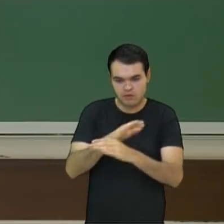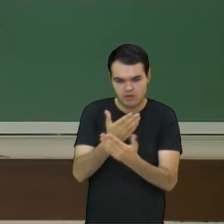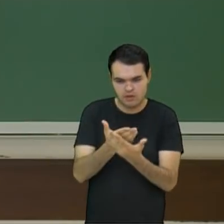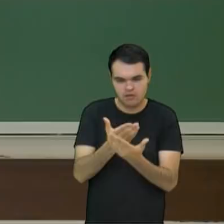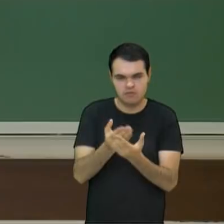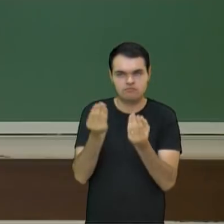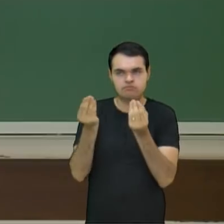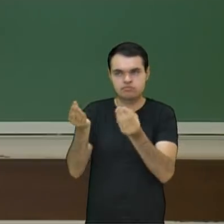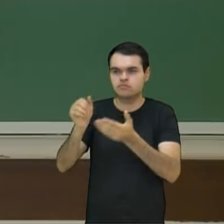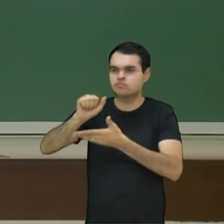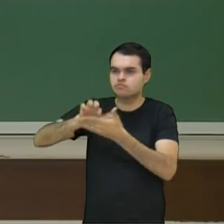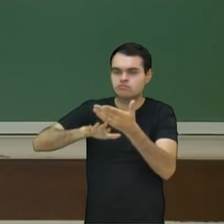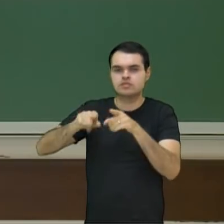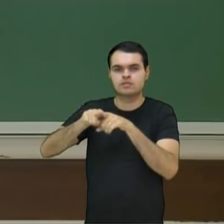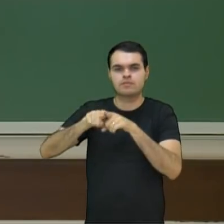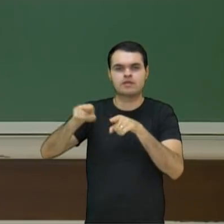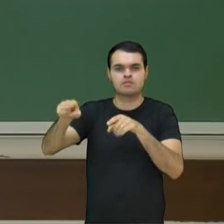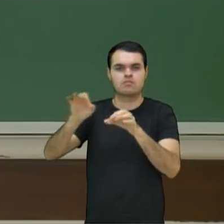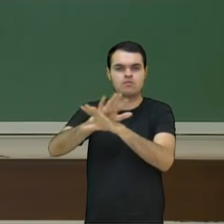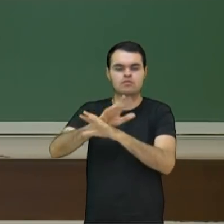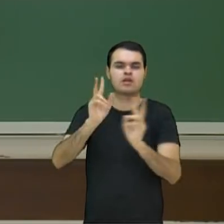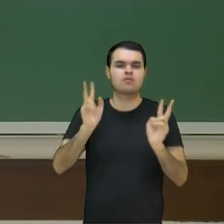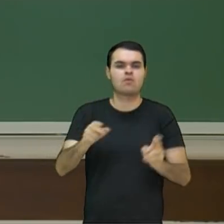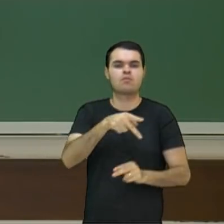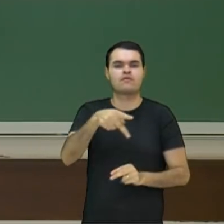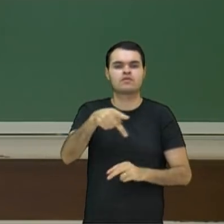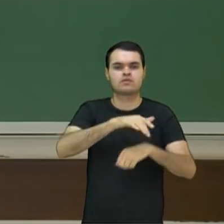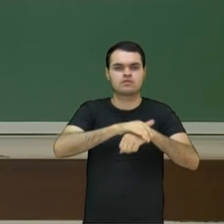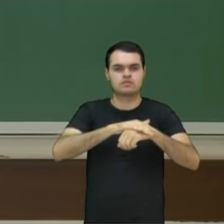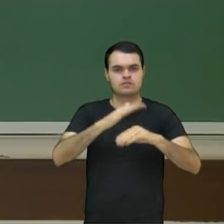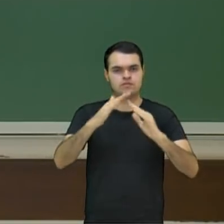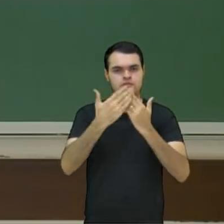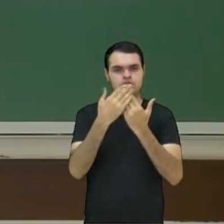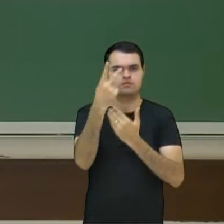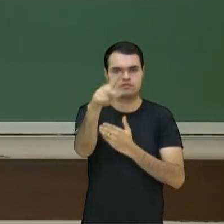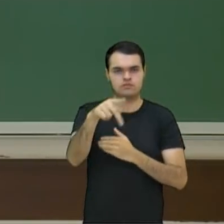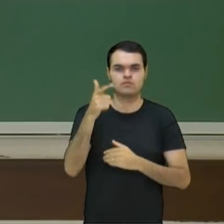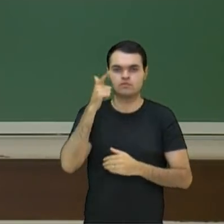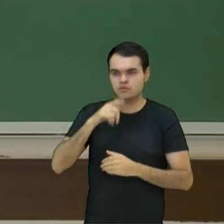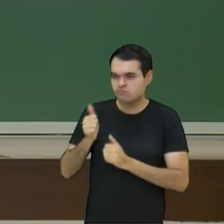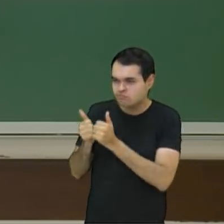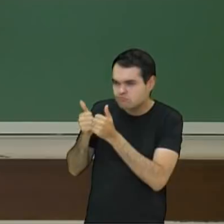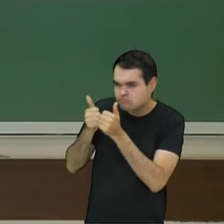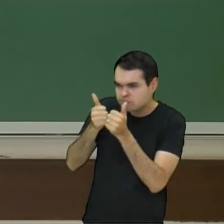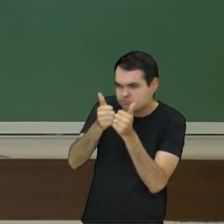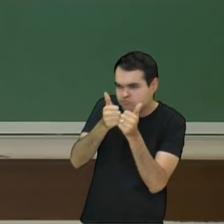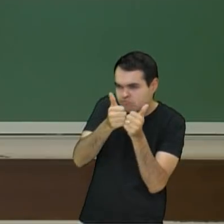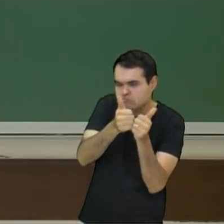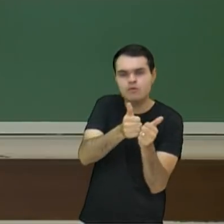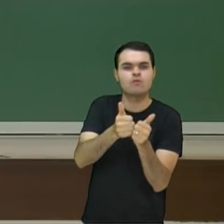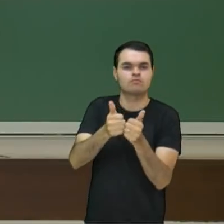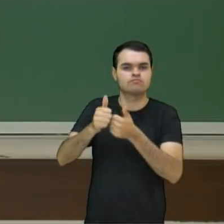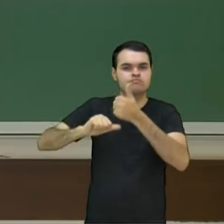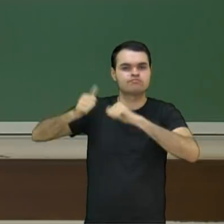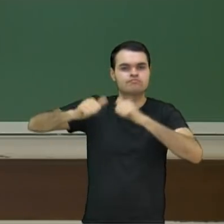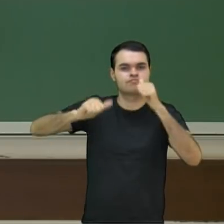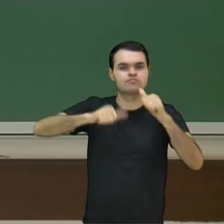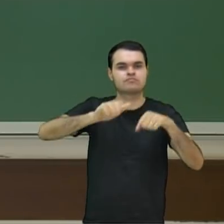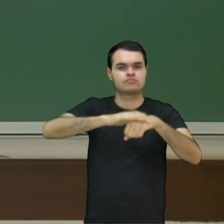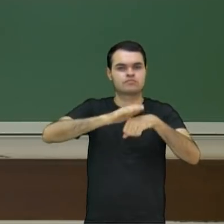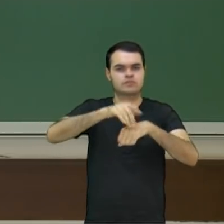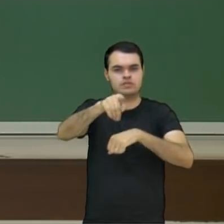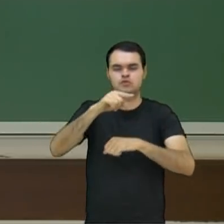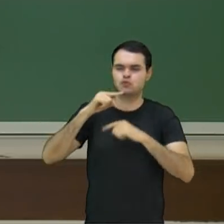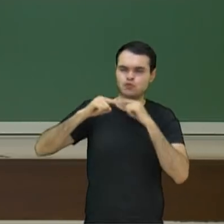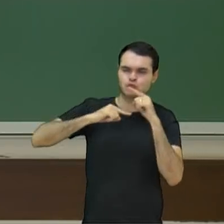Então, realizar ele significa que o professor de vocês lá da escola vai conseguir acompanhar o que vocês estão desenvolvendo. Ah, se